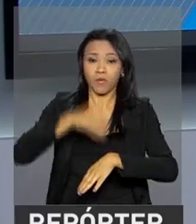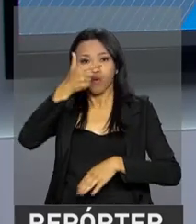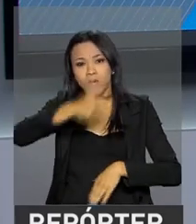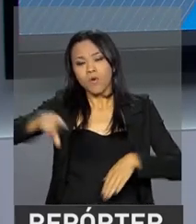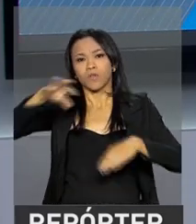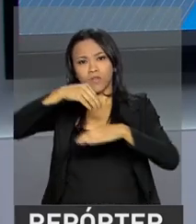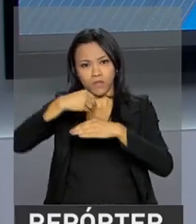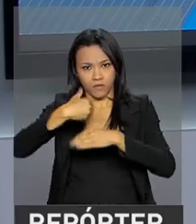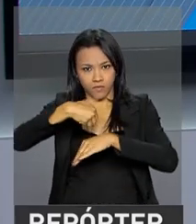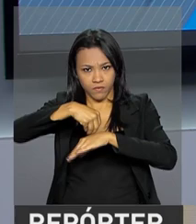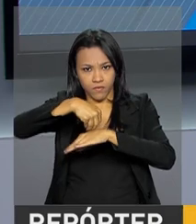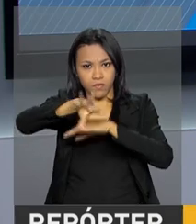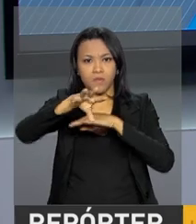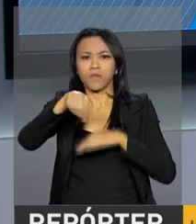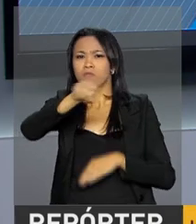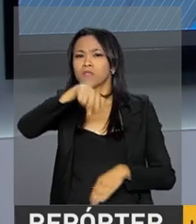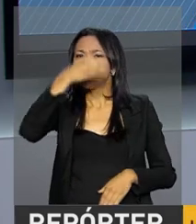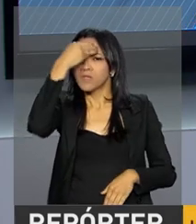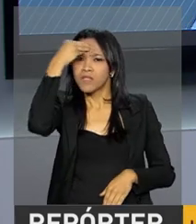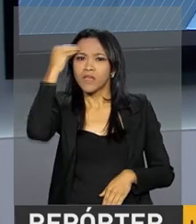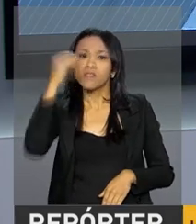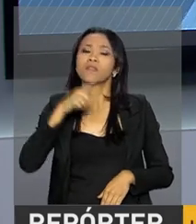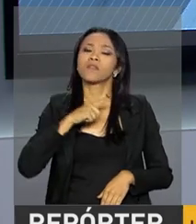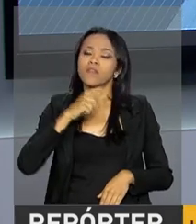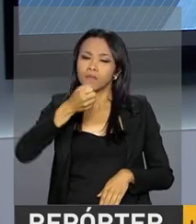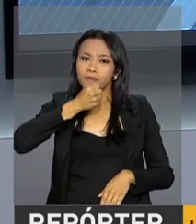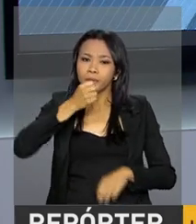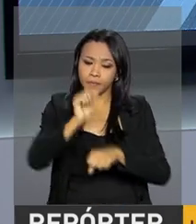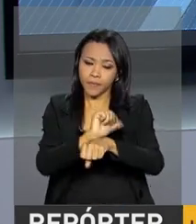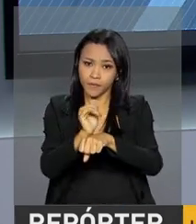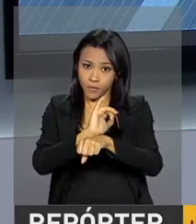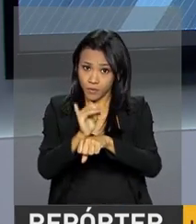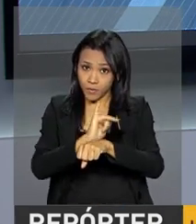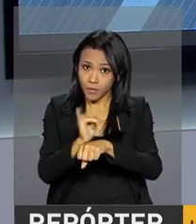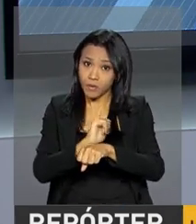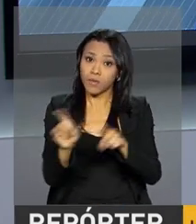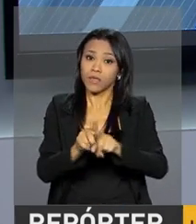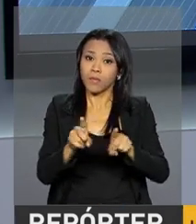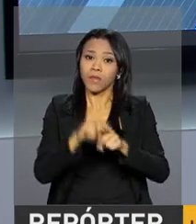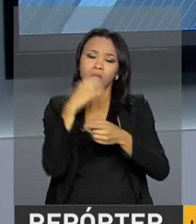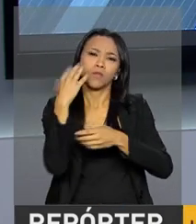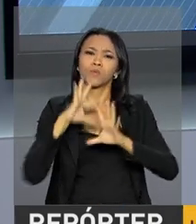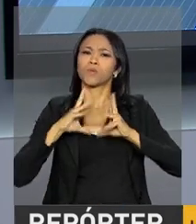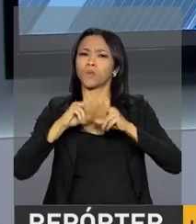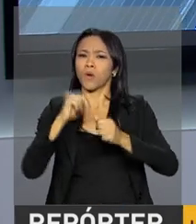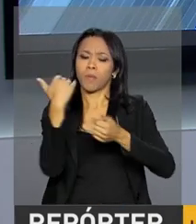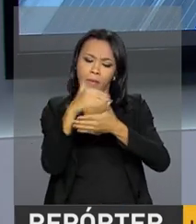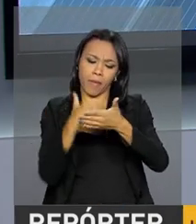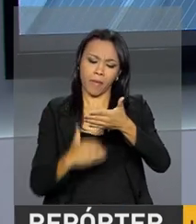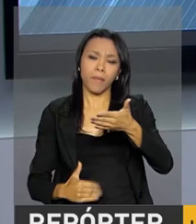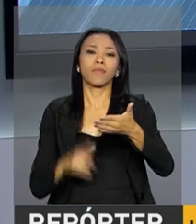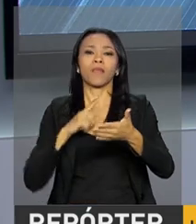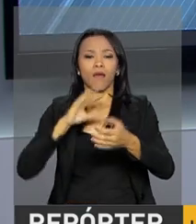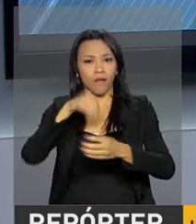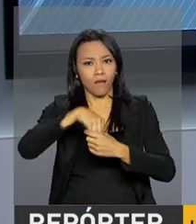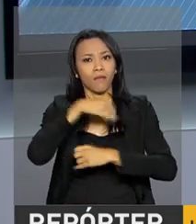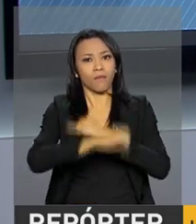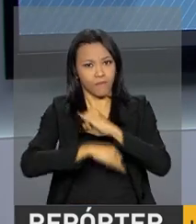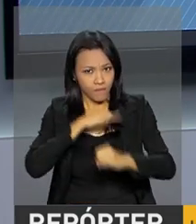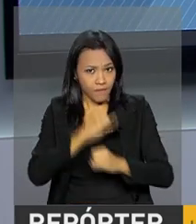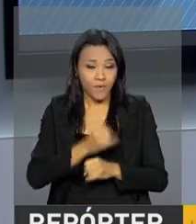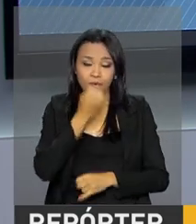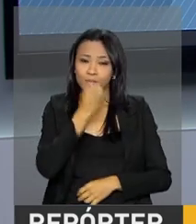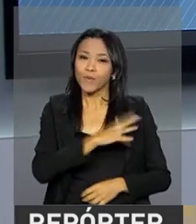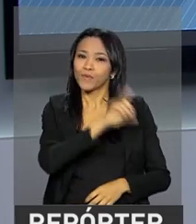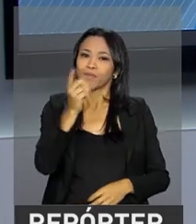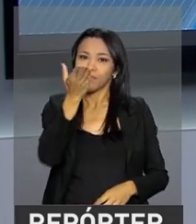com outras informações não esqueça que nossas reportagens estão disponíveis no youtube e toda a nossa programação também está na internet